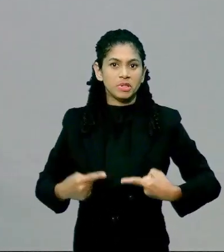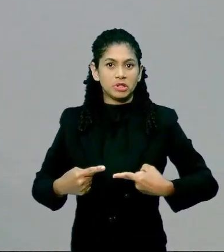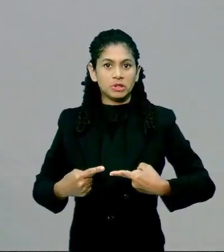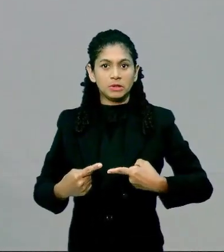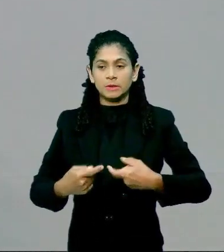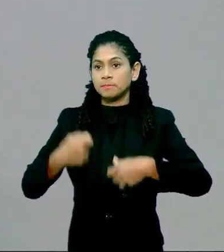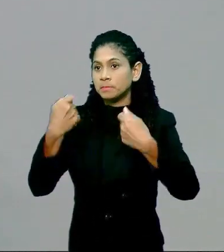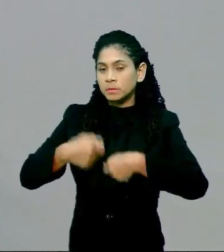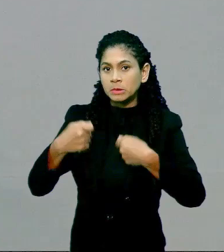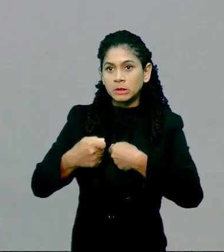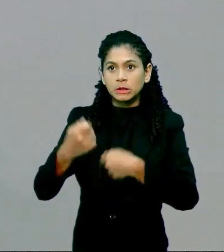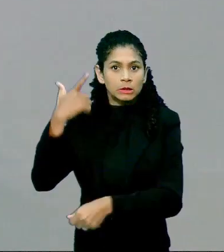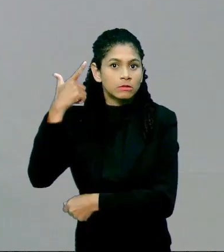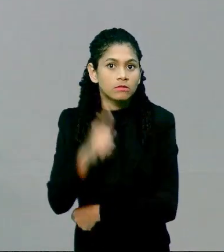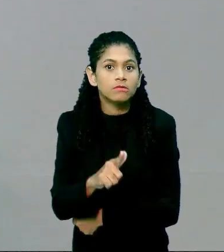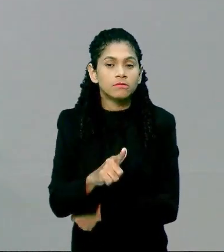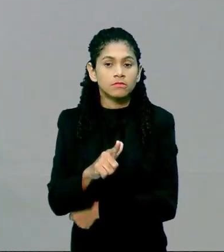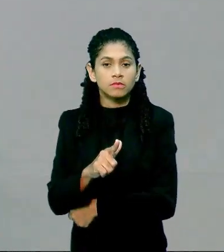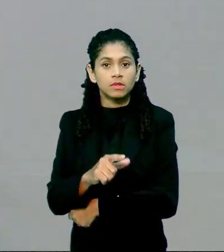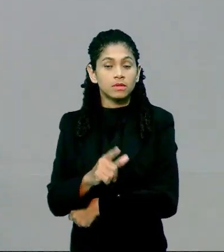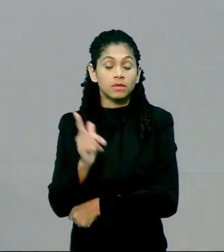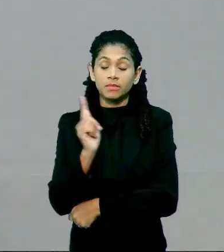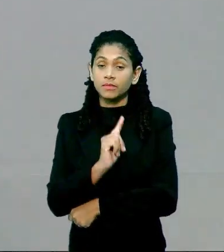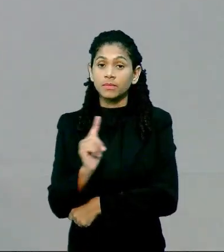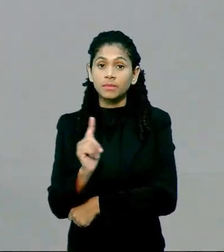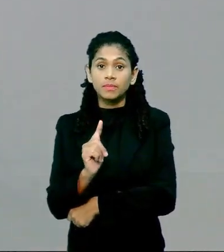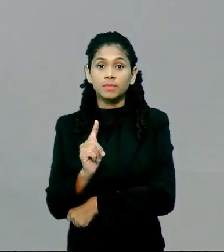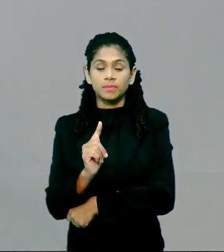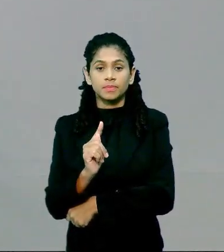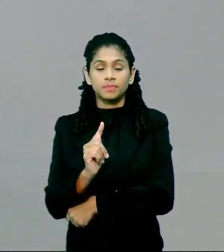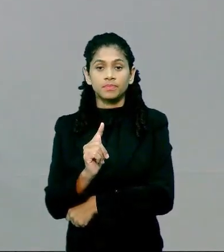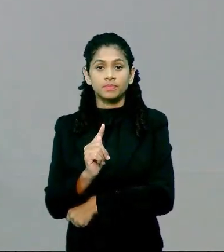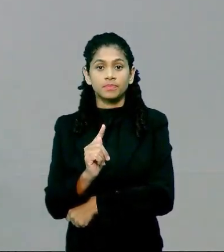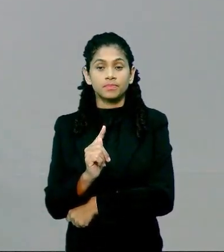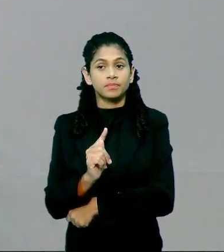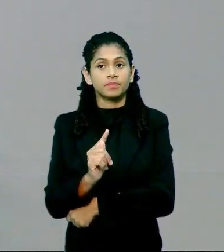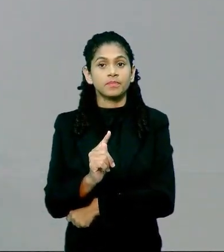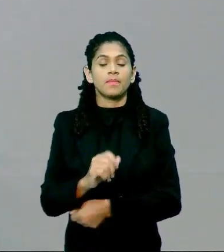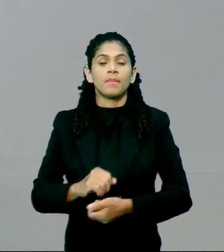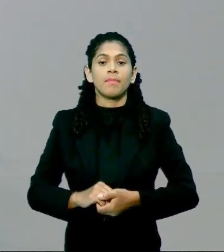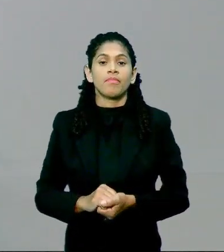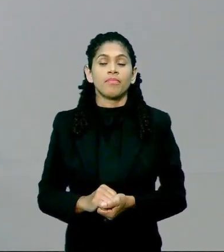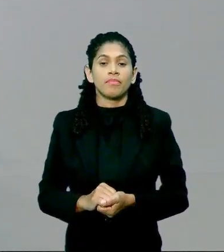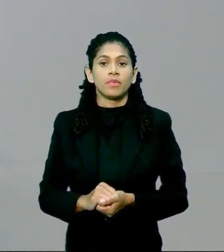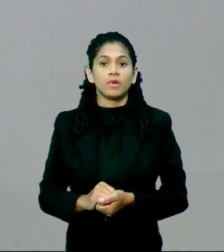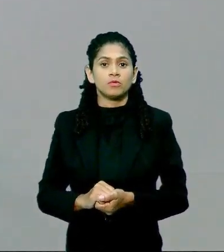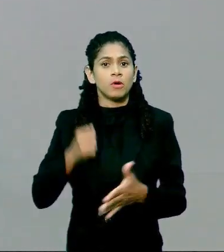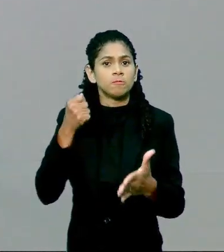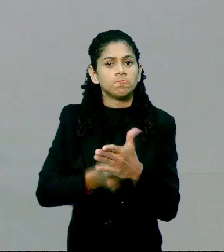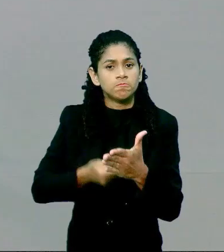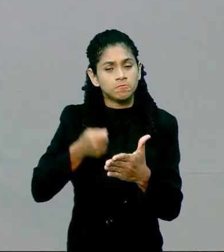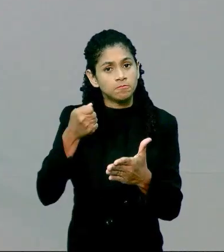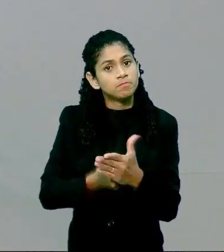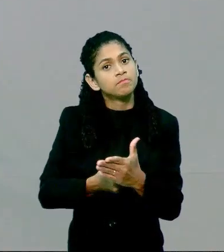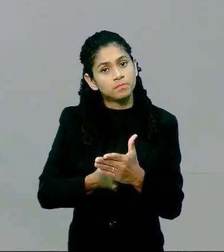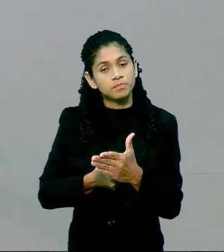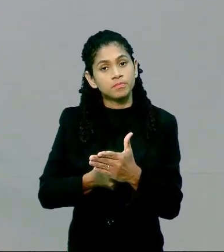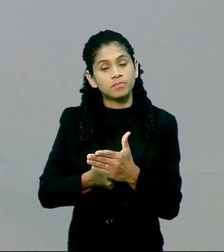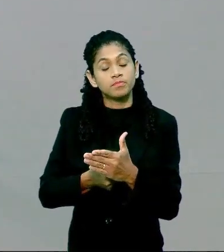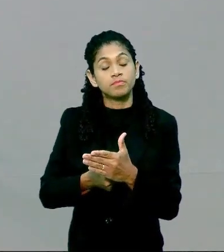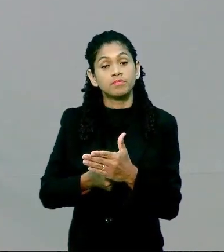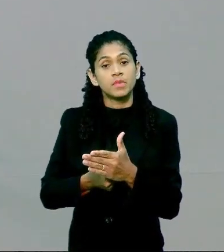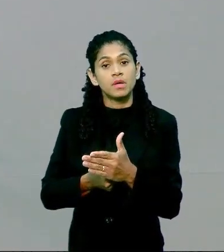vou ter um retorno, vamos colocar assim, propriamente dito. Não é algo impositivo,